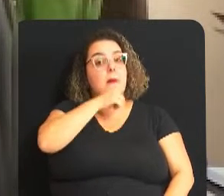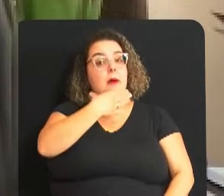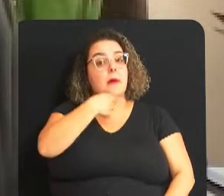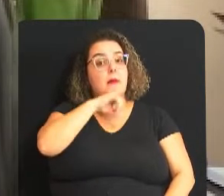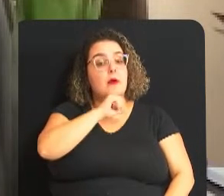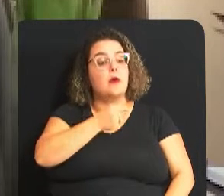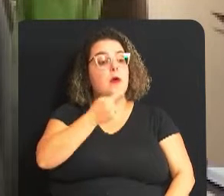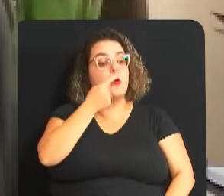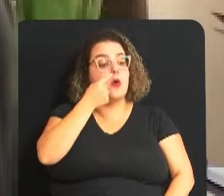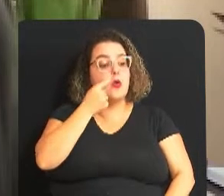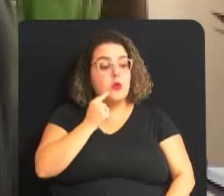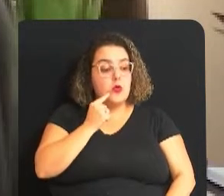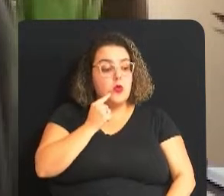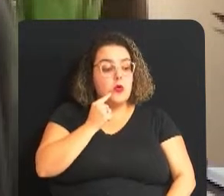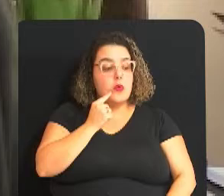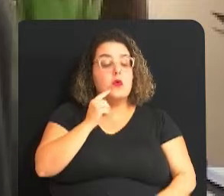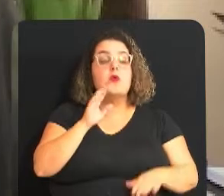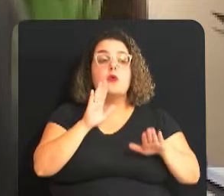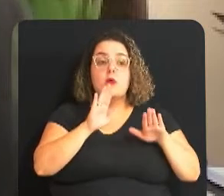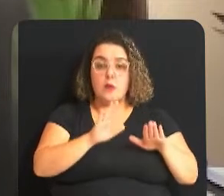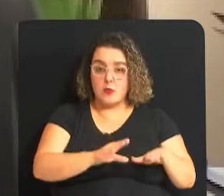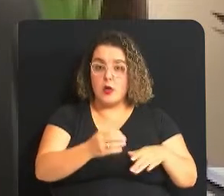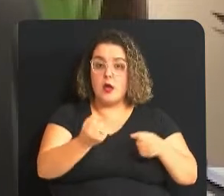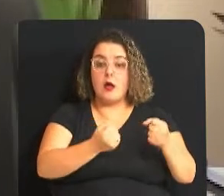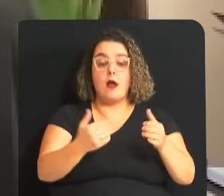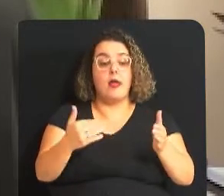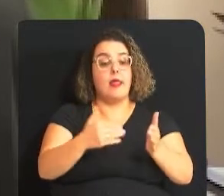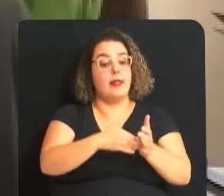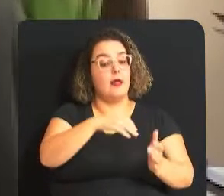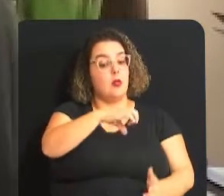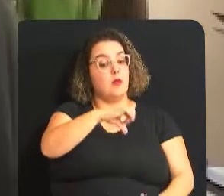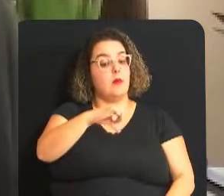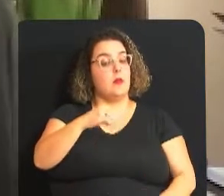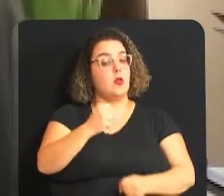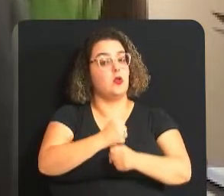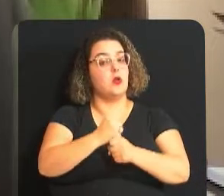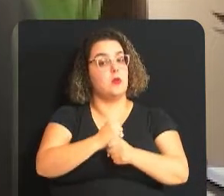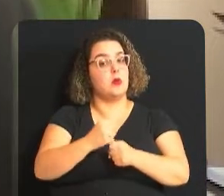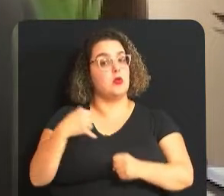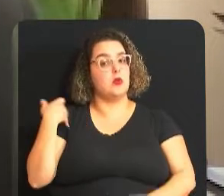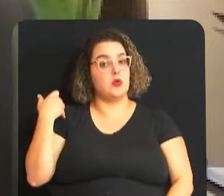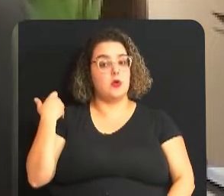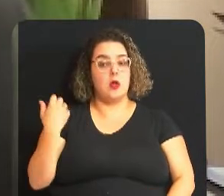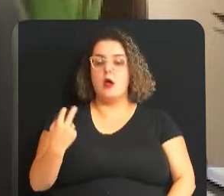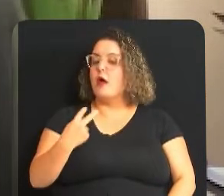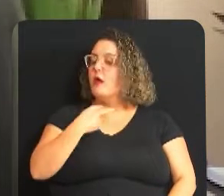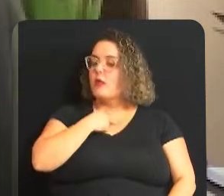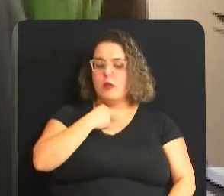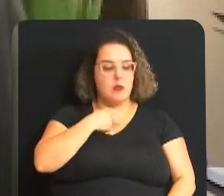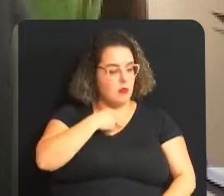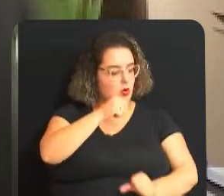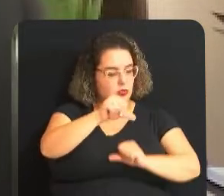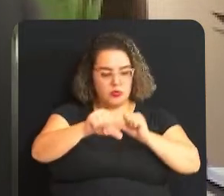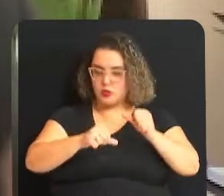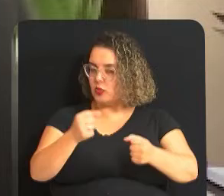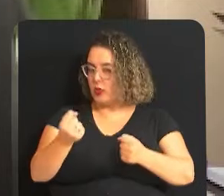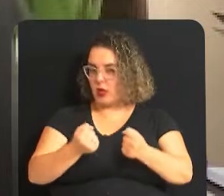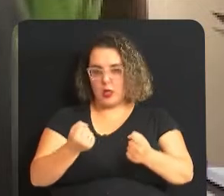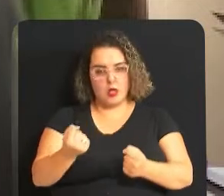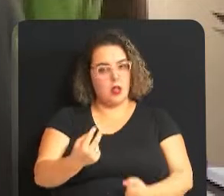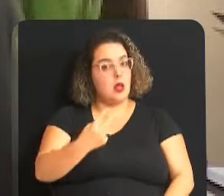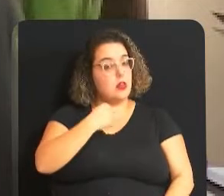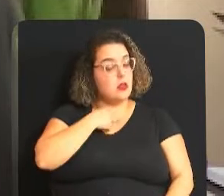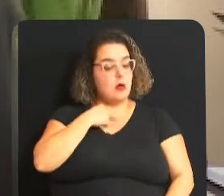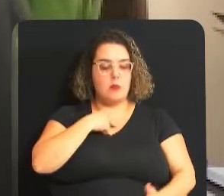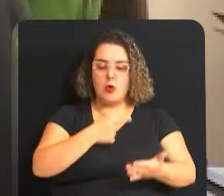Viviane vai ter que ficar com esse carro até 99 anos de idade. Não vai trocar de carro, não dá para trocar o